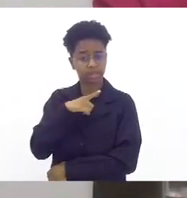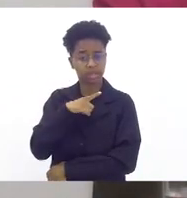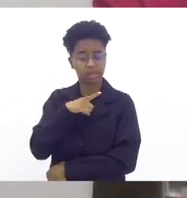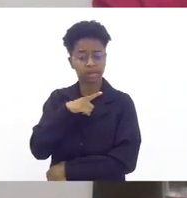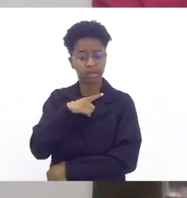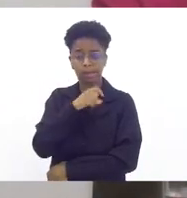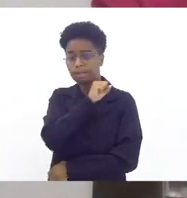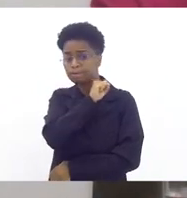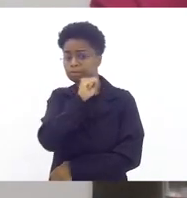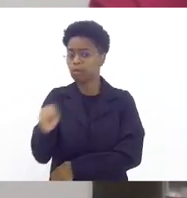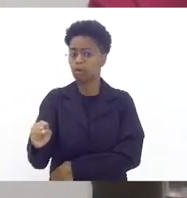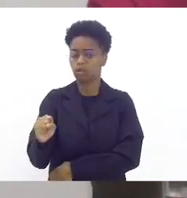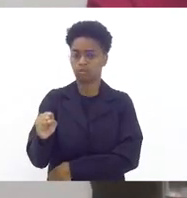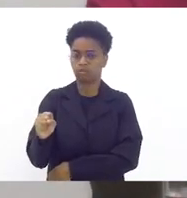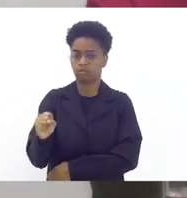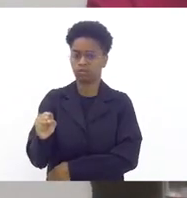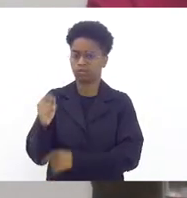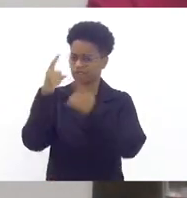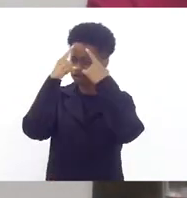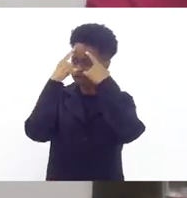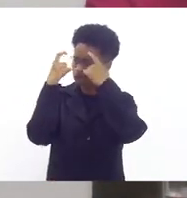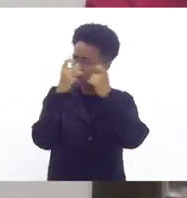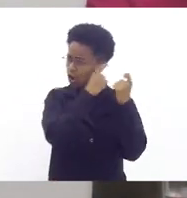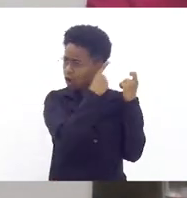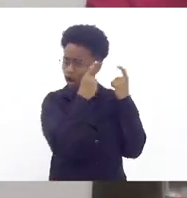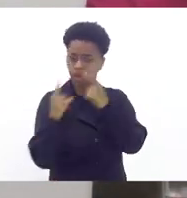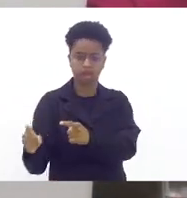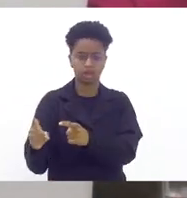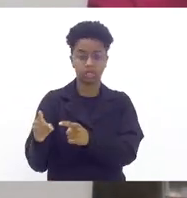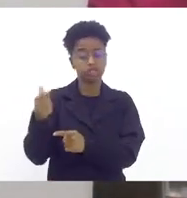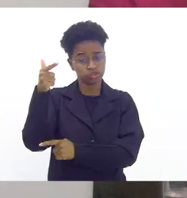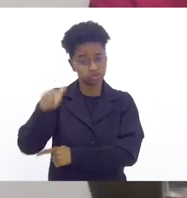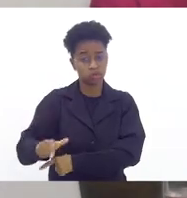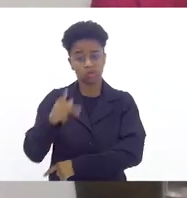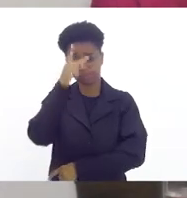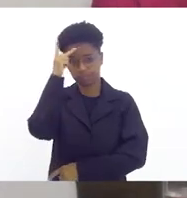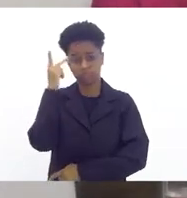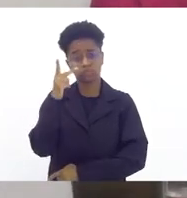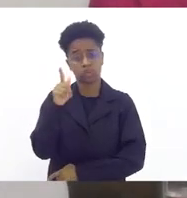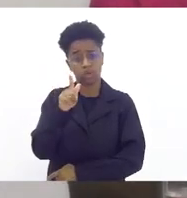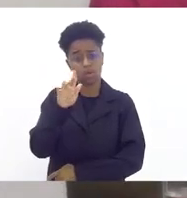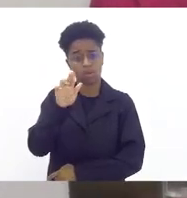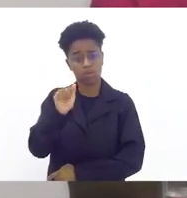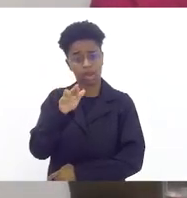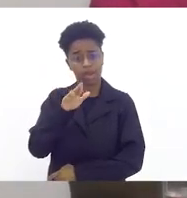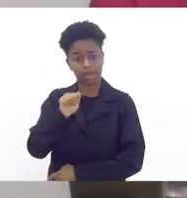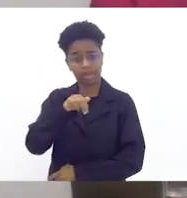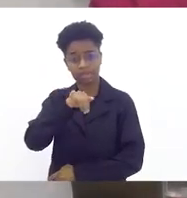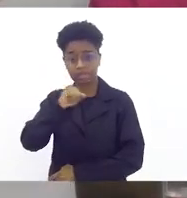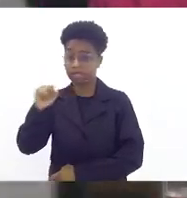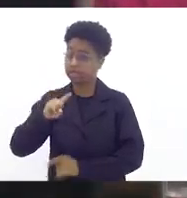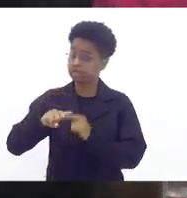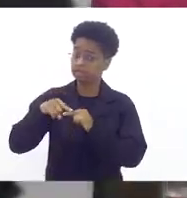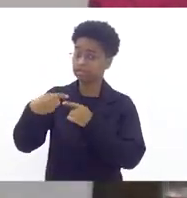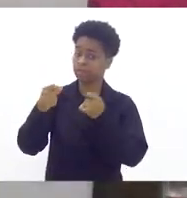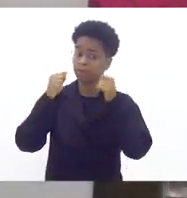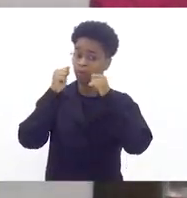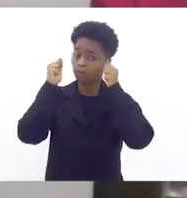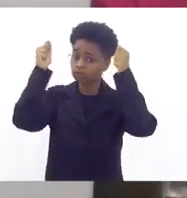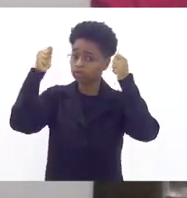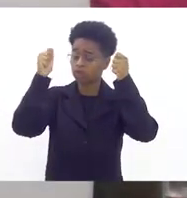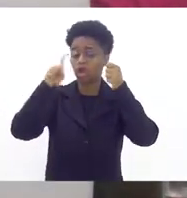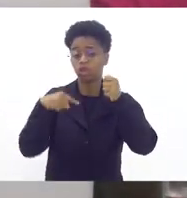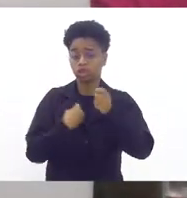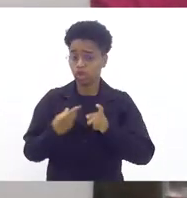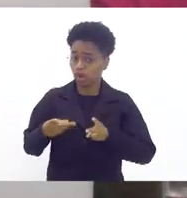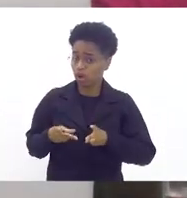assassinar violentamente mais um Guarani Kaiowá logo depois do ato. Então, eu vou dizer para vocês que a gente continua